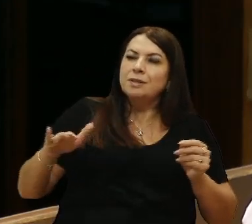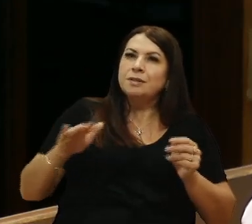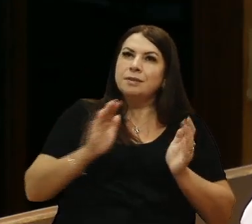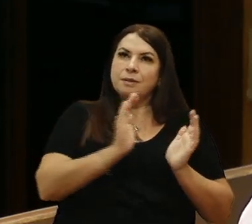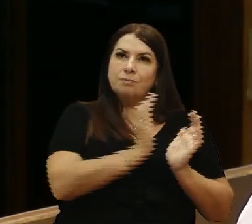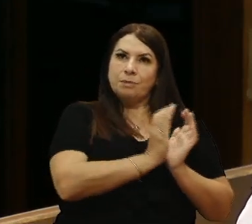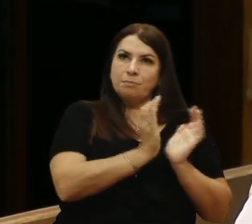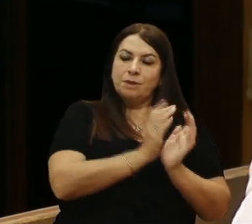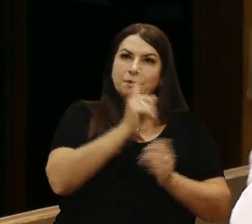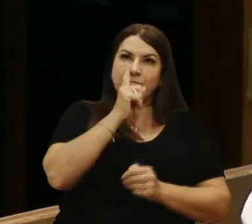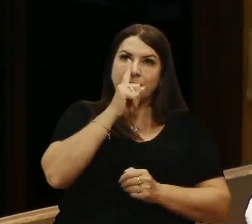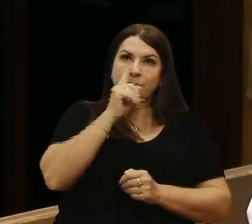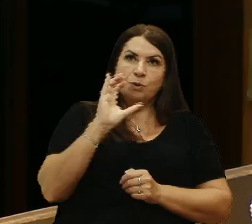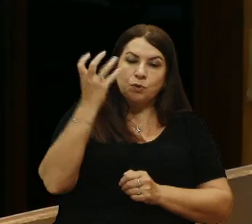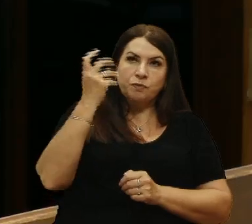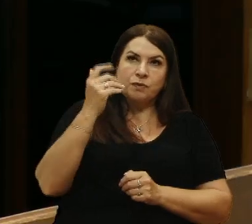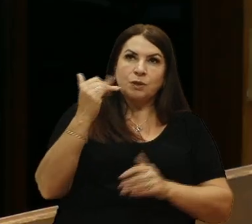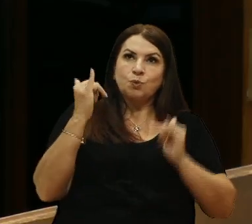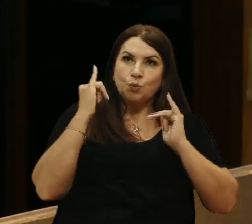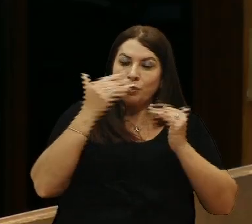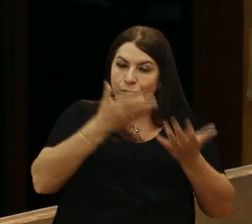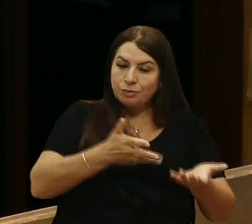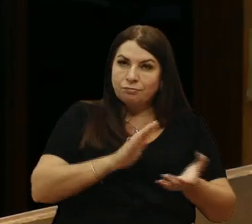APAE e suas mães para resolver o transporte.